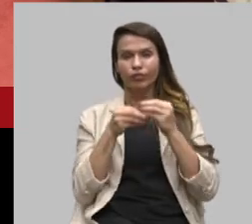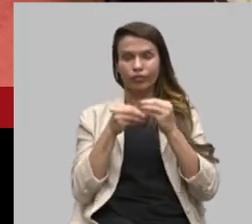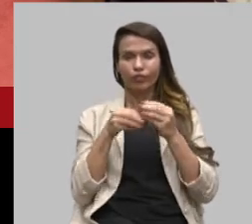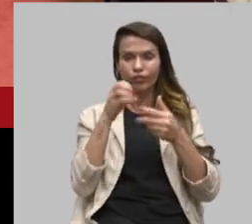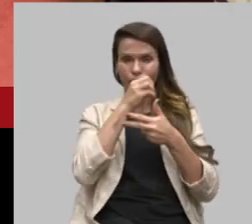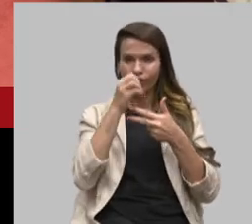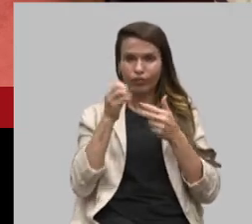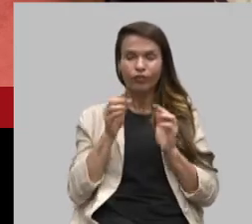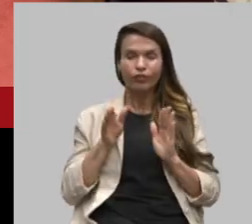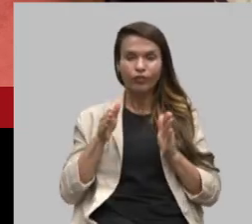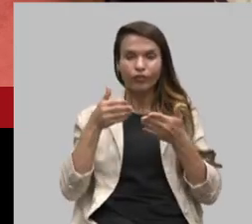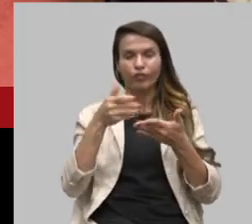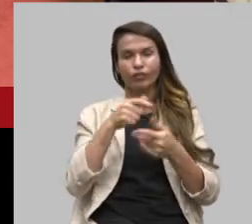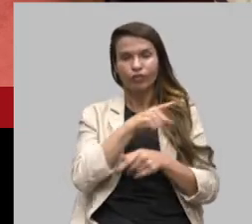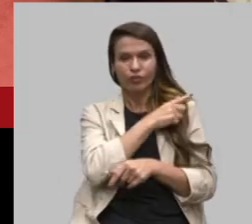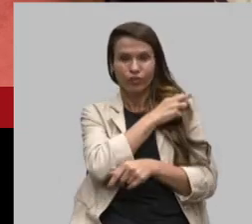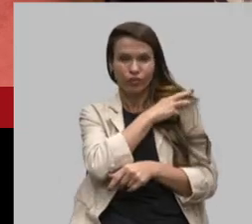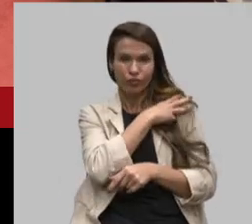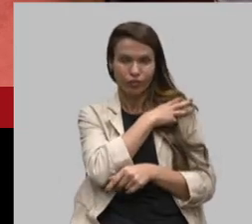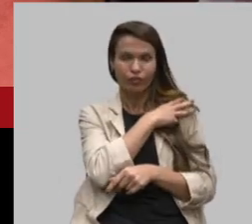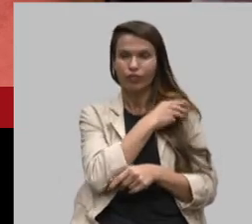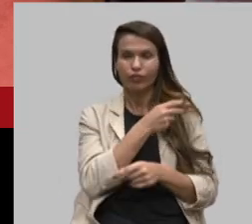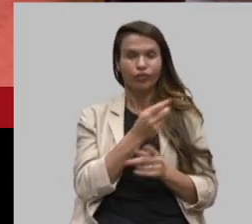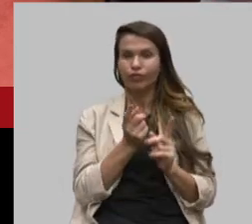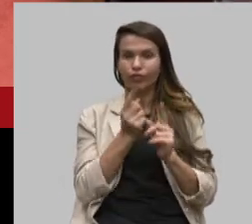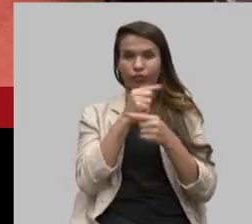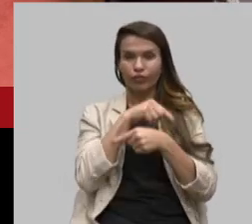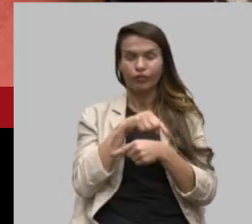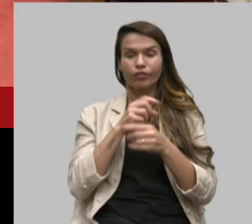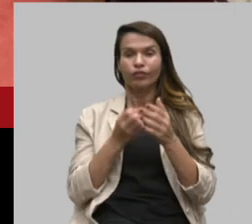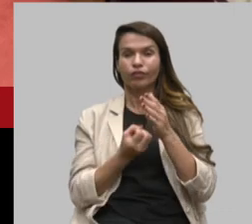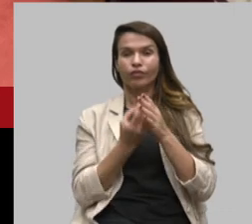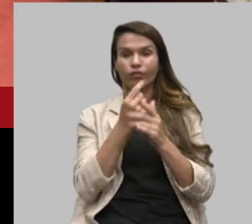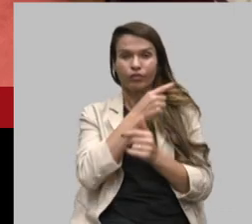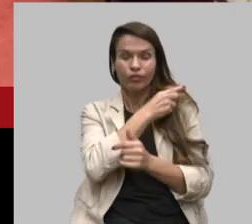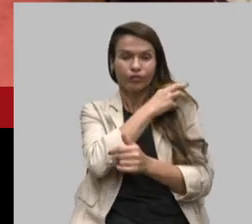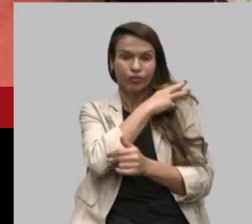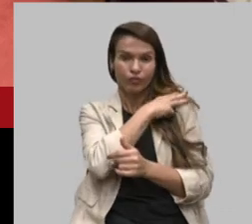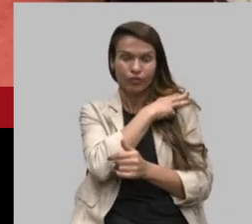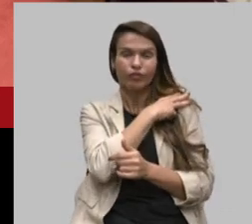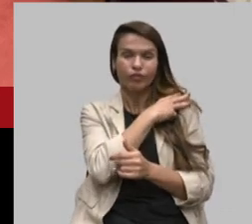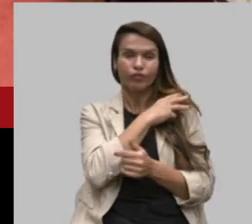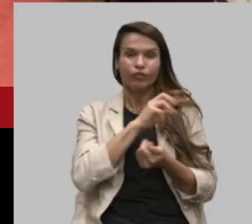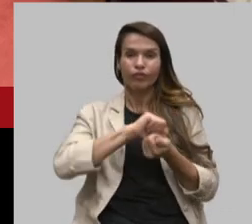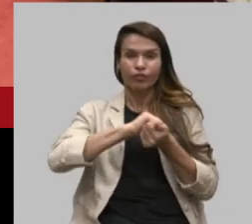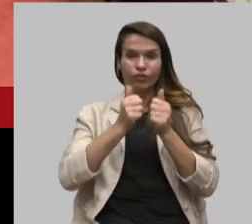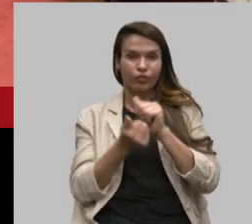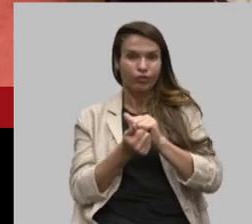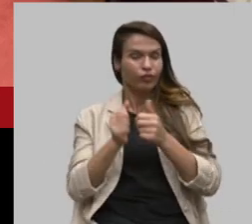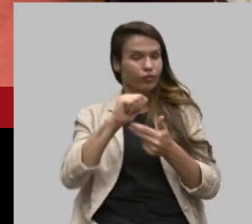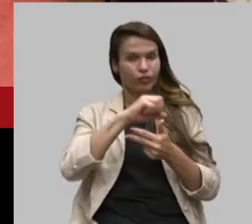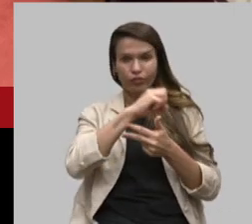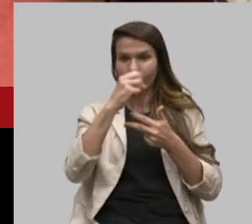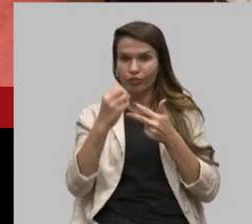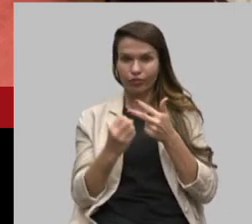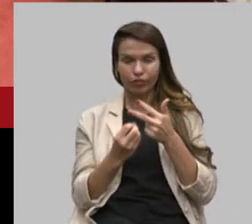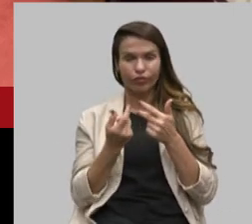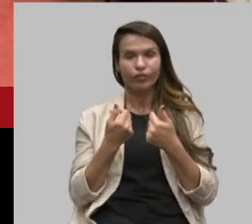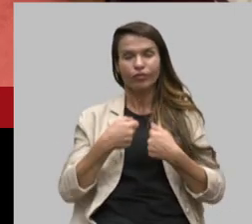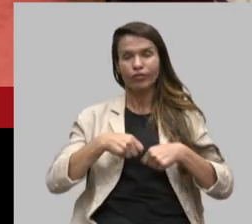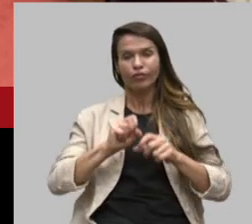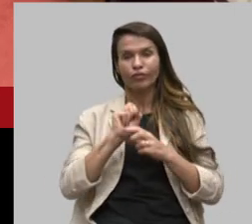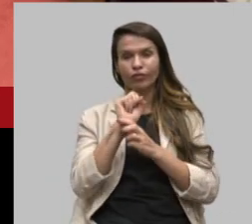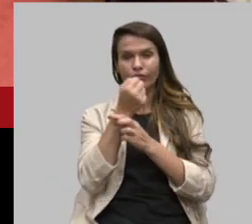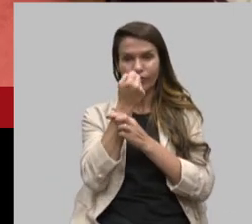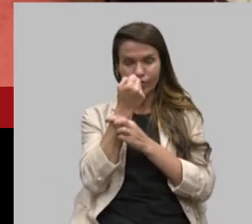médio e não ao contrário nós não devemos mudar o ensino médio para se encaixar no Enem e sim eh garantir que